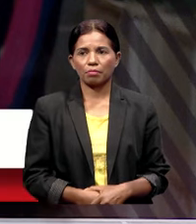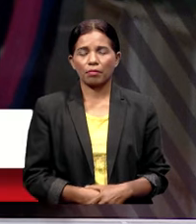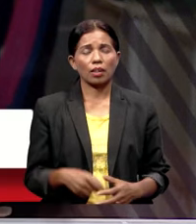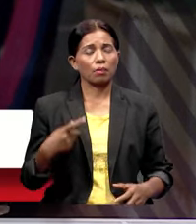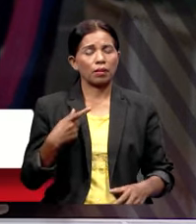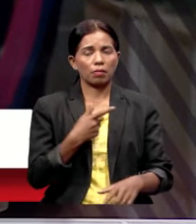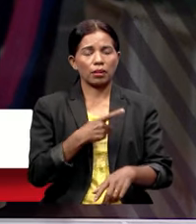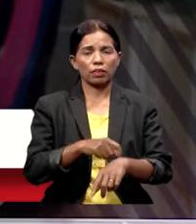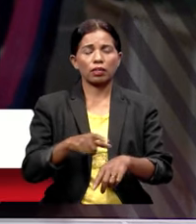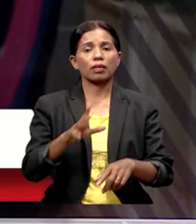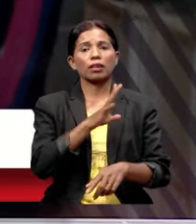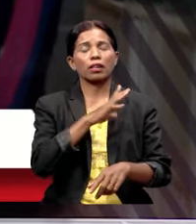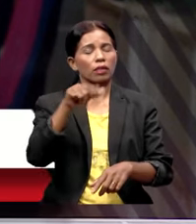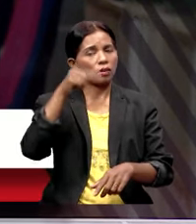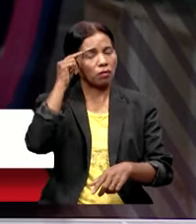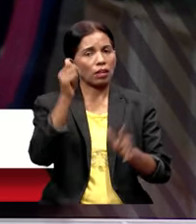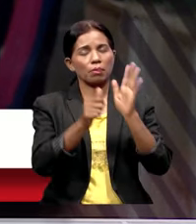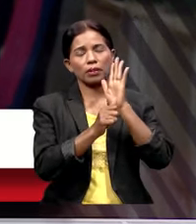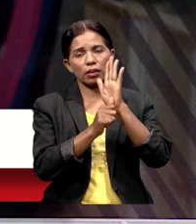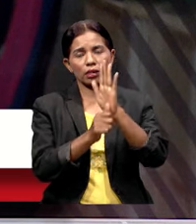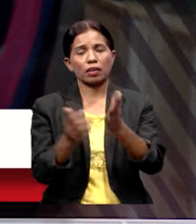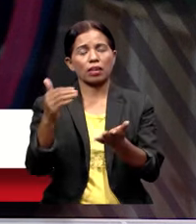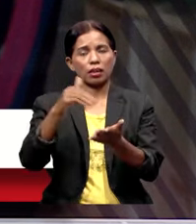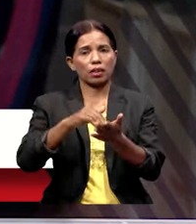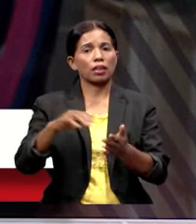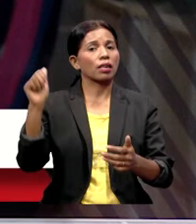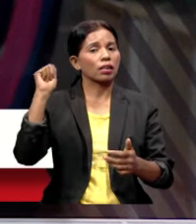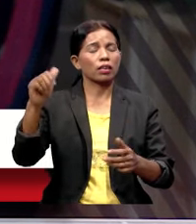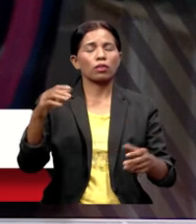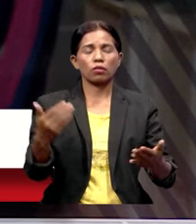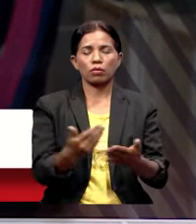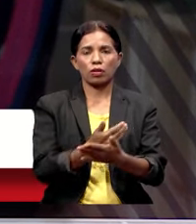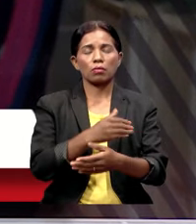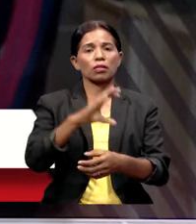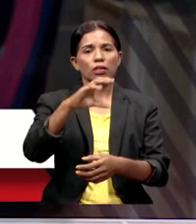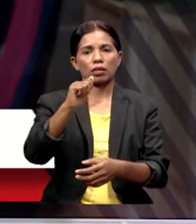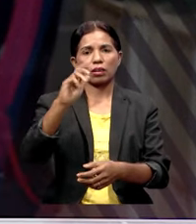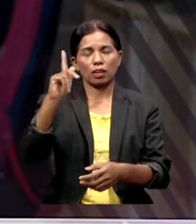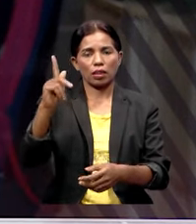Parlamento Nacional em Governo ato apresenta fale candidato FUN para comissário FUN CAC.